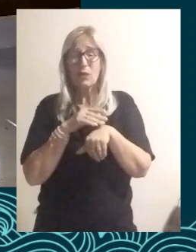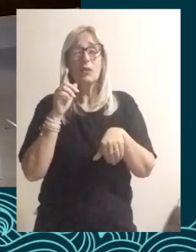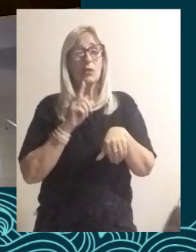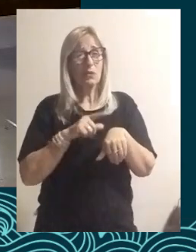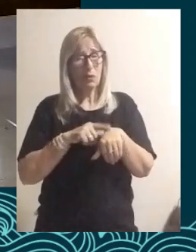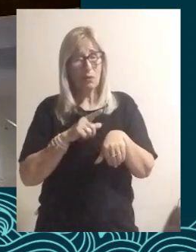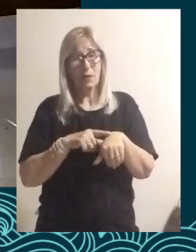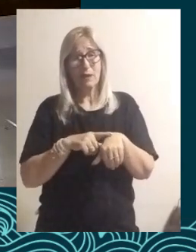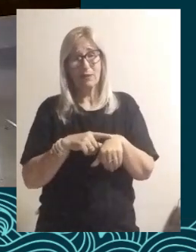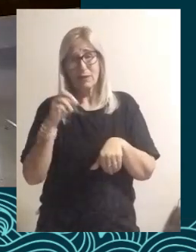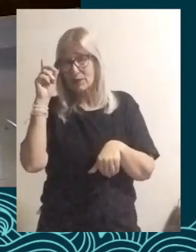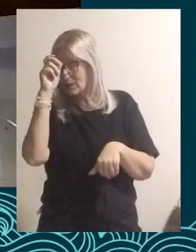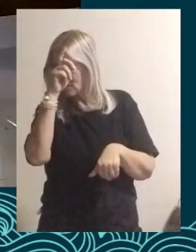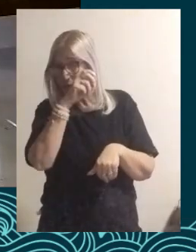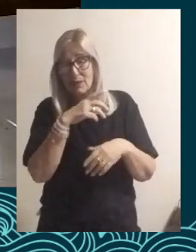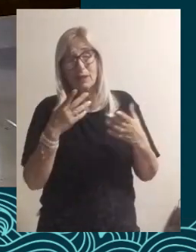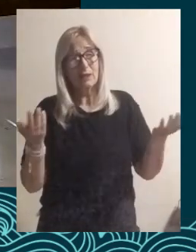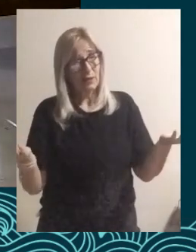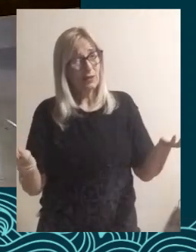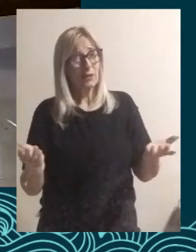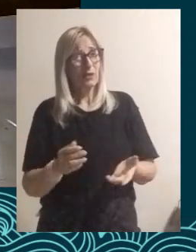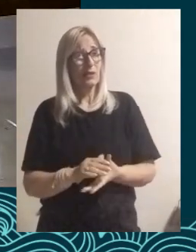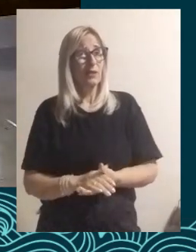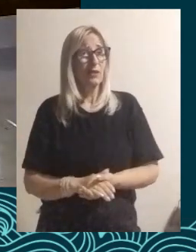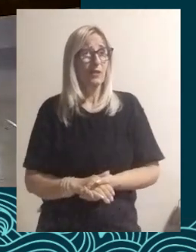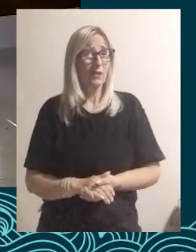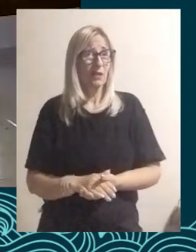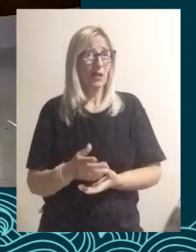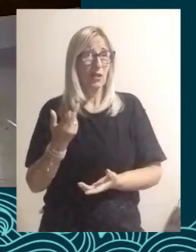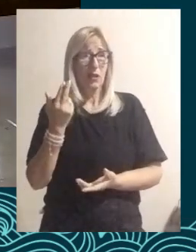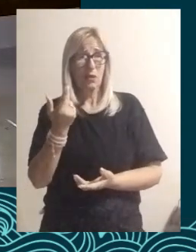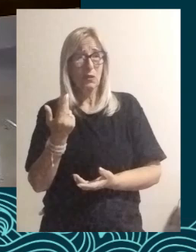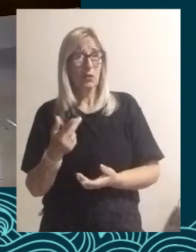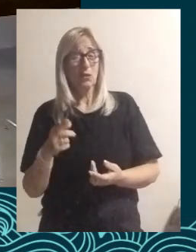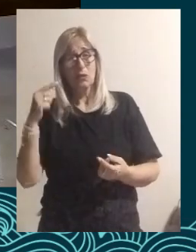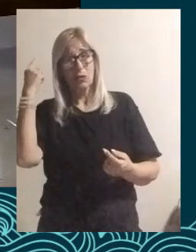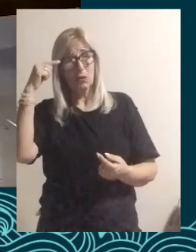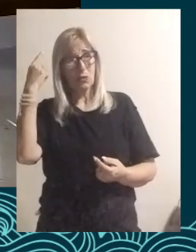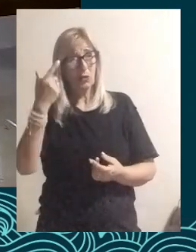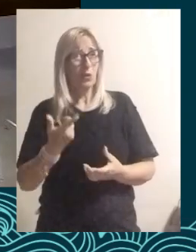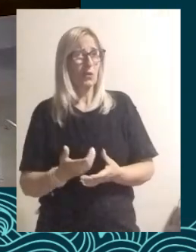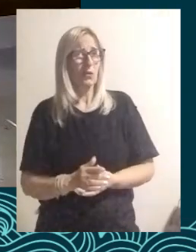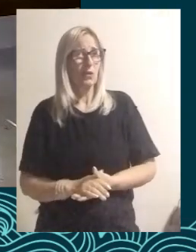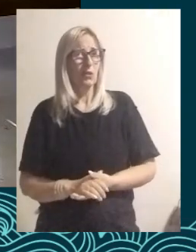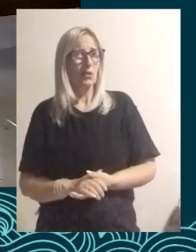ali, é que todas nós temos momentos de vulnerabilidade, momentos de ser ser humano